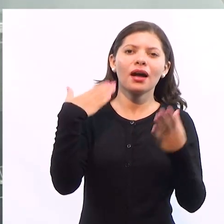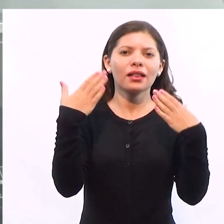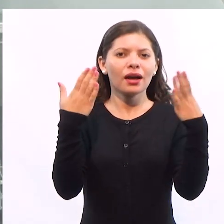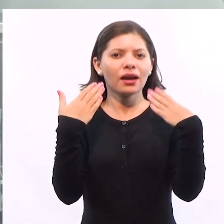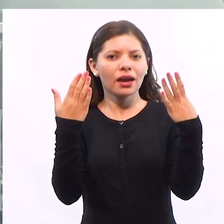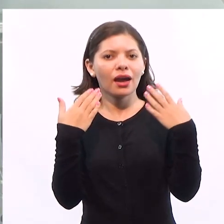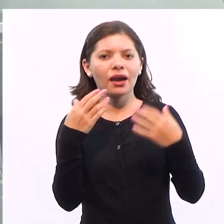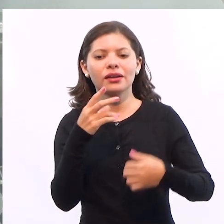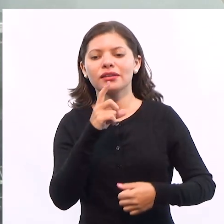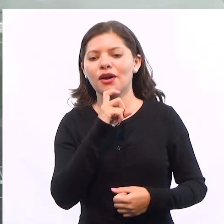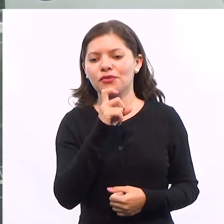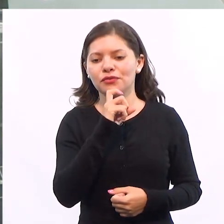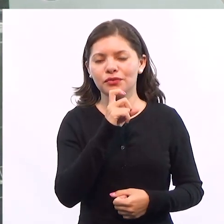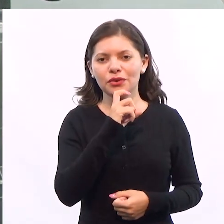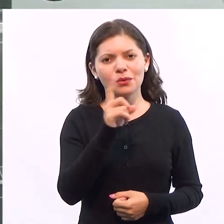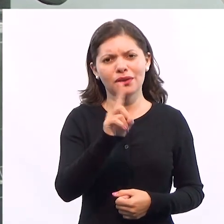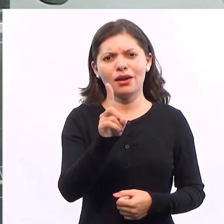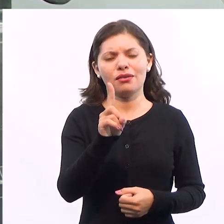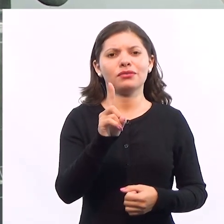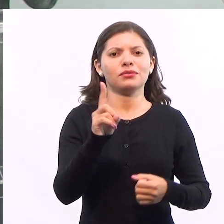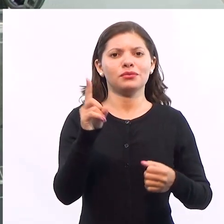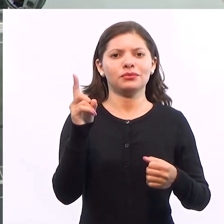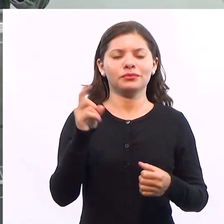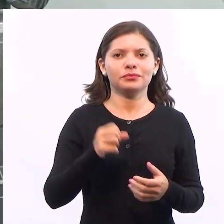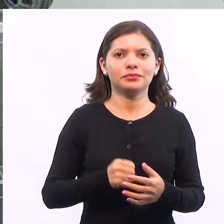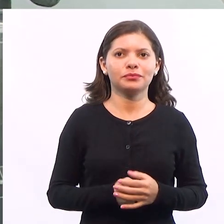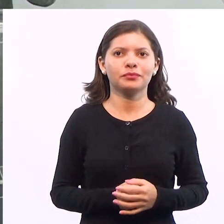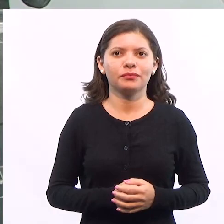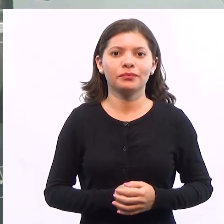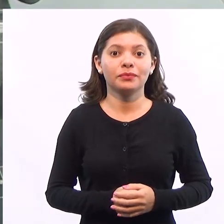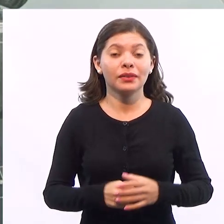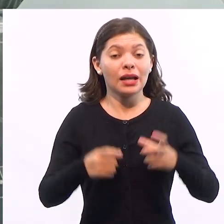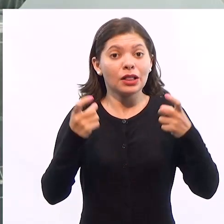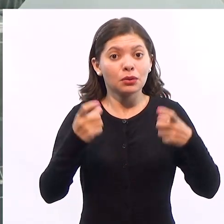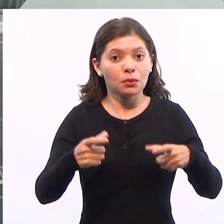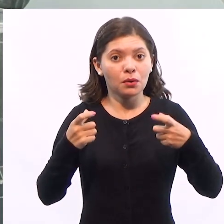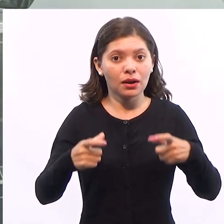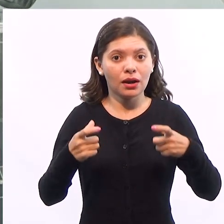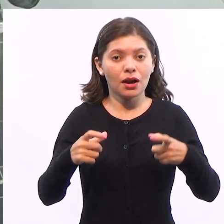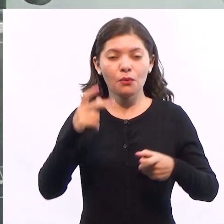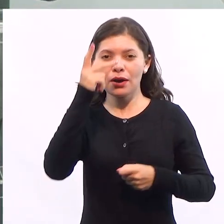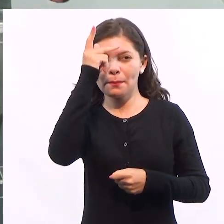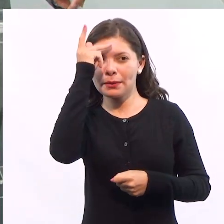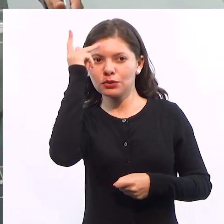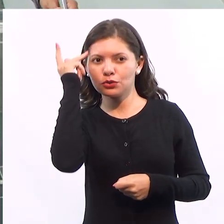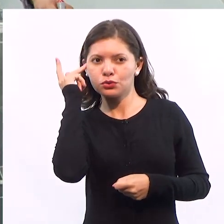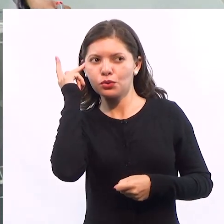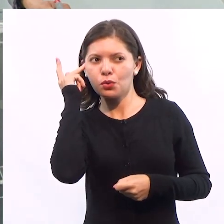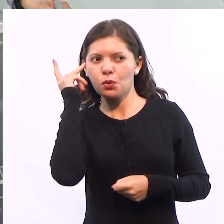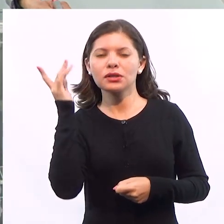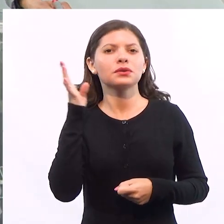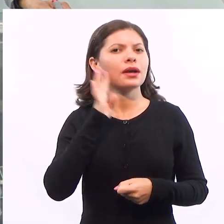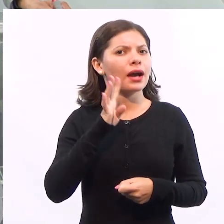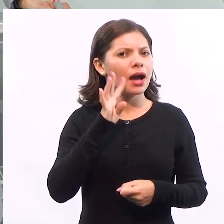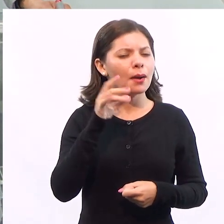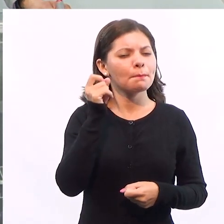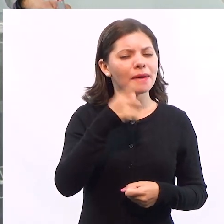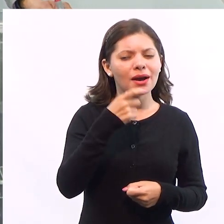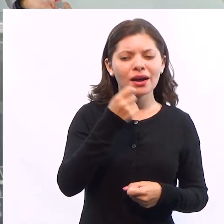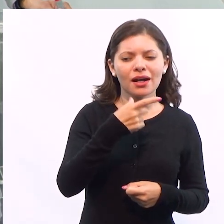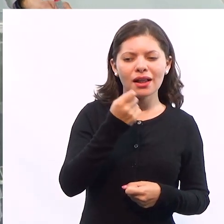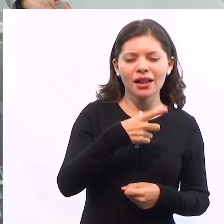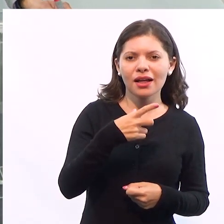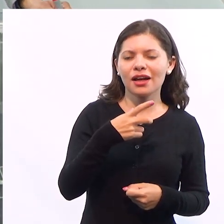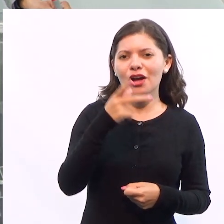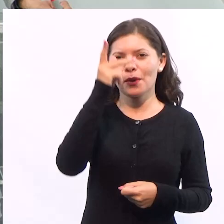o clima, tá quente, tá frio, não é isso não, estou falando do clima da organização. Lá as pessoas são mais descontraídas, você